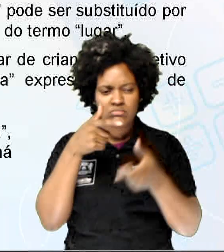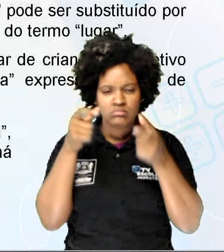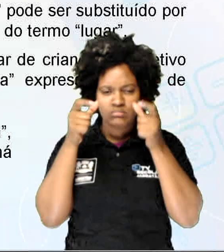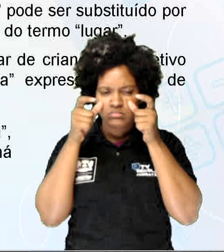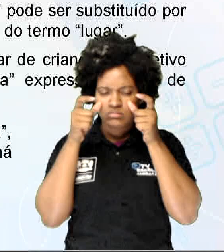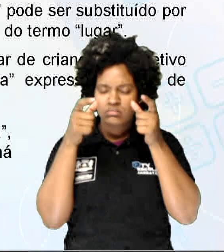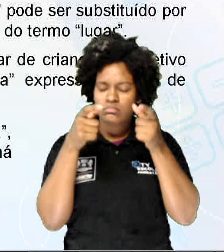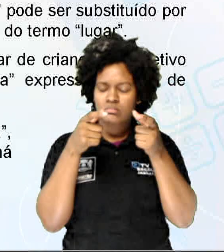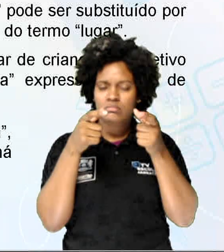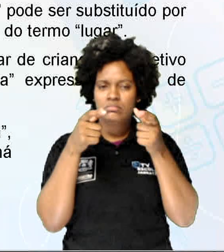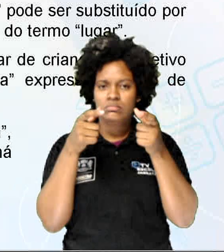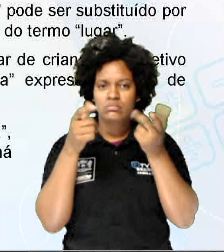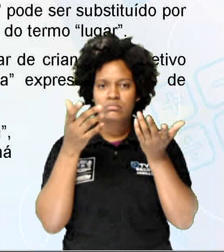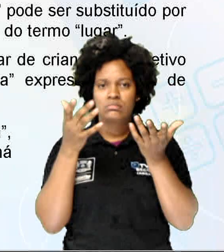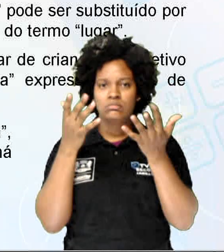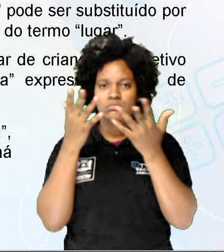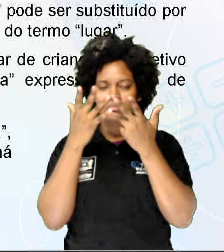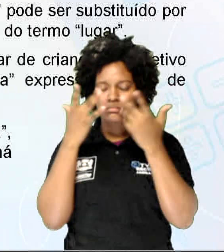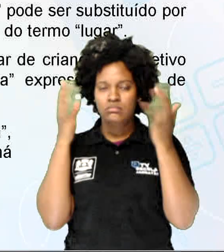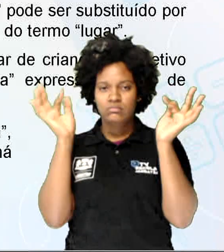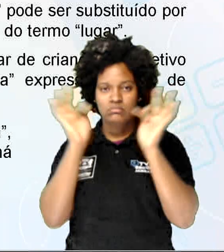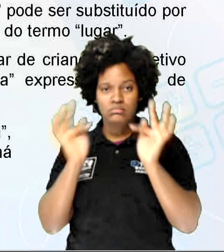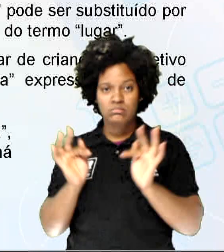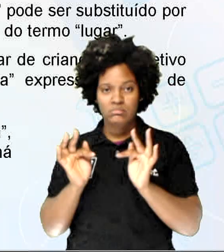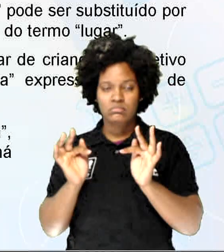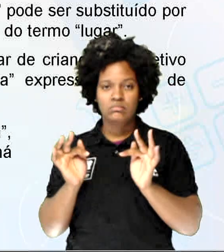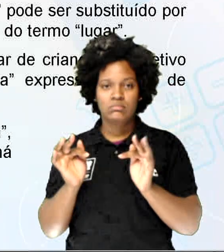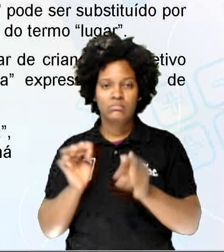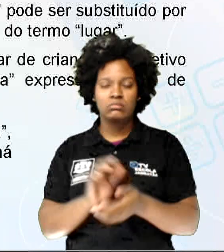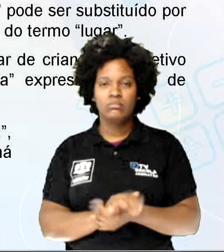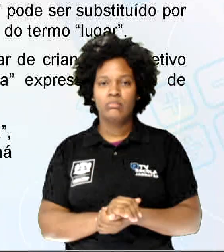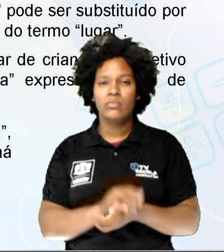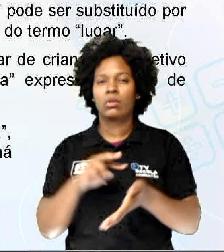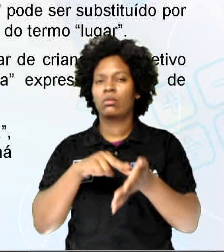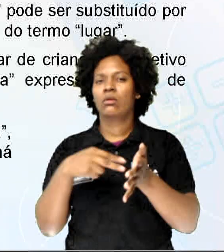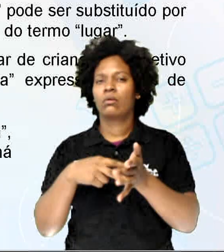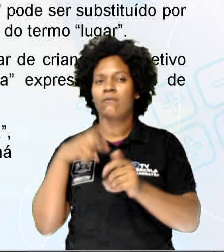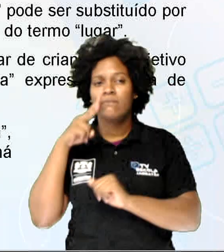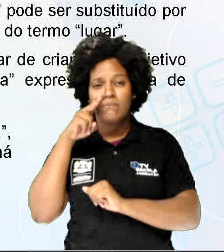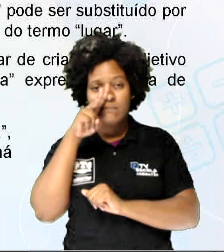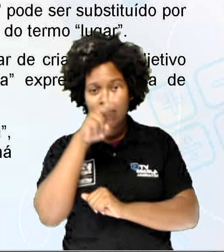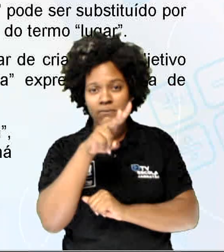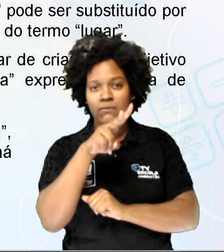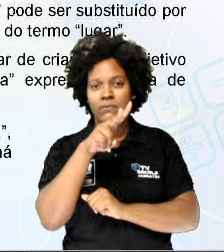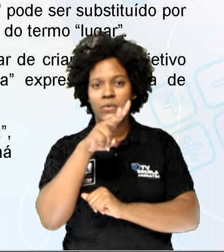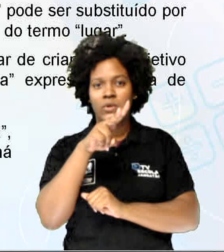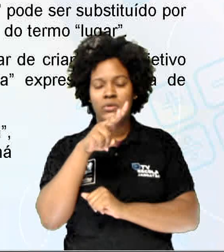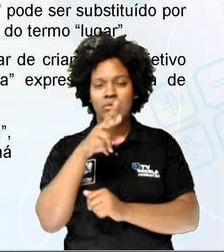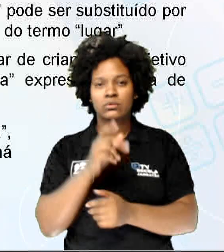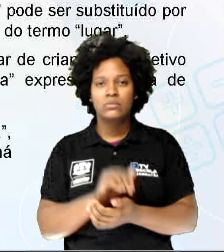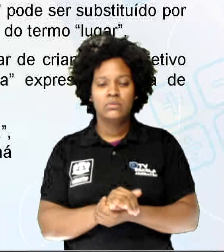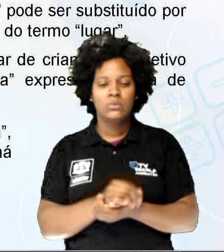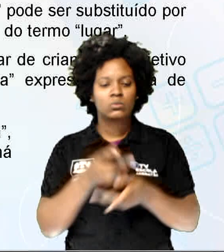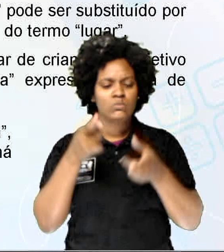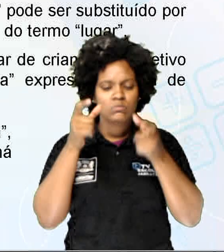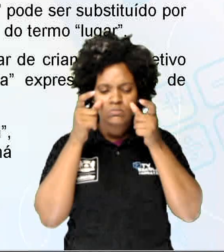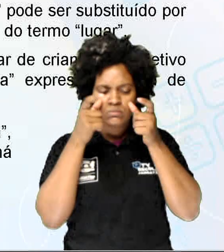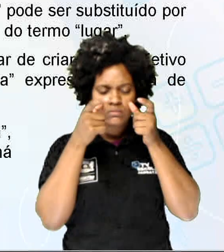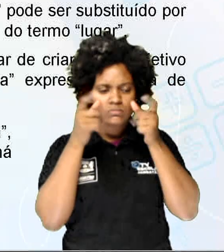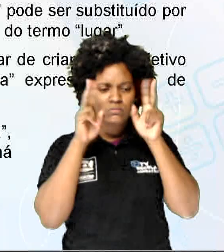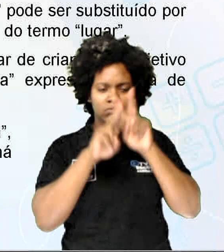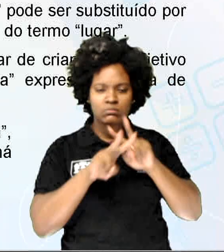criança, o adjetivo graves significa fortes, ao passo que um olhar de